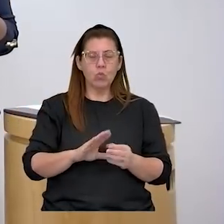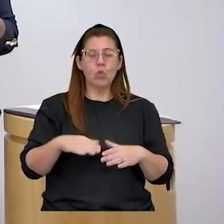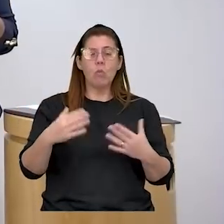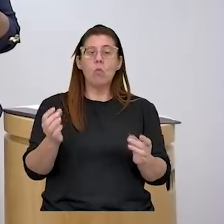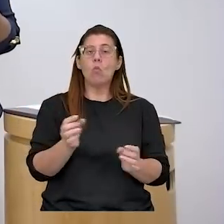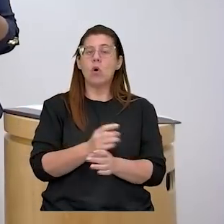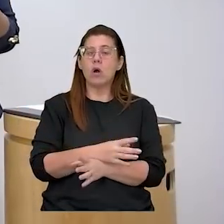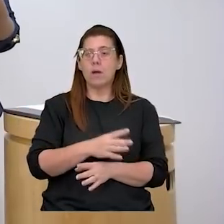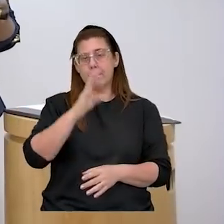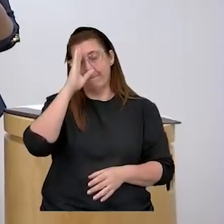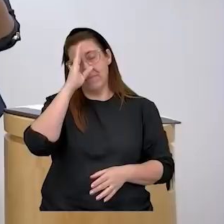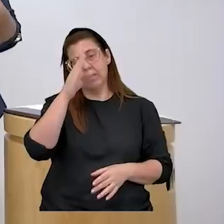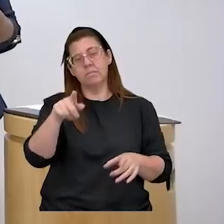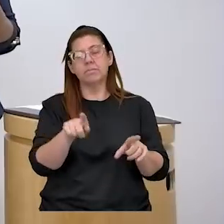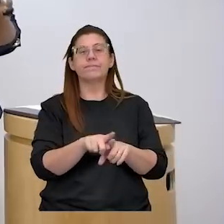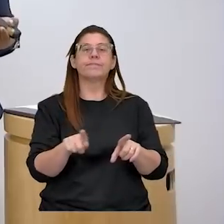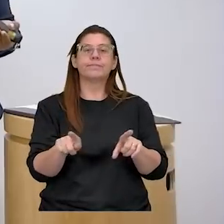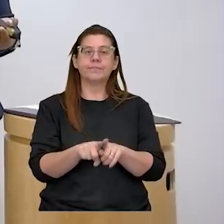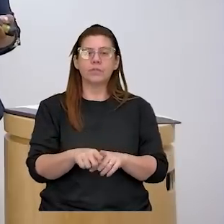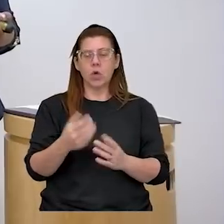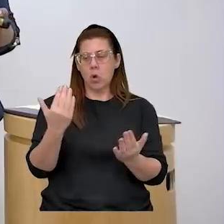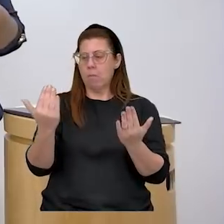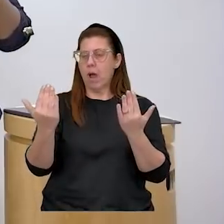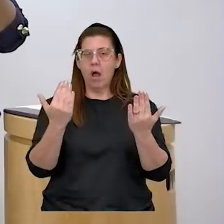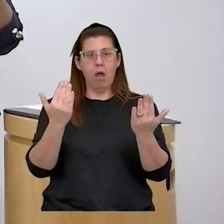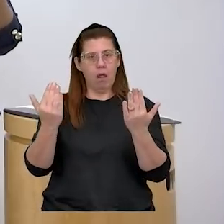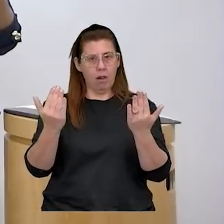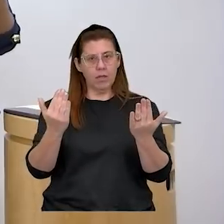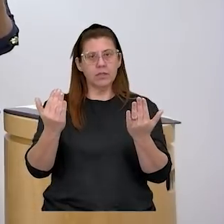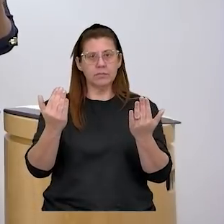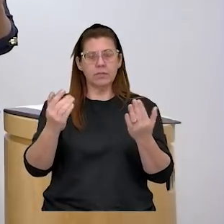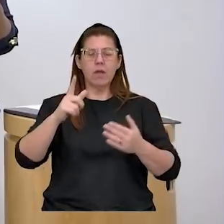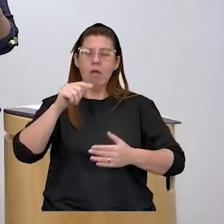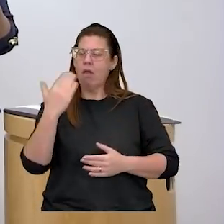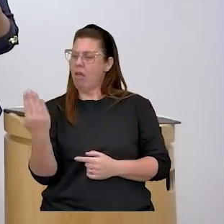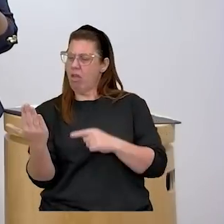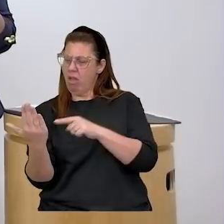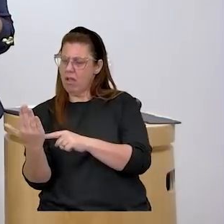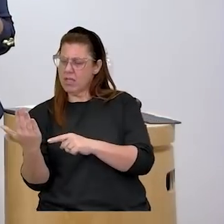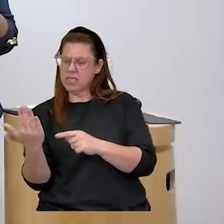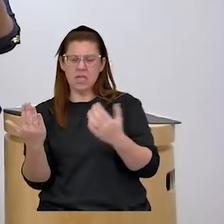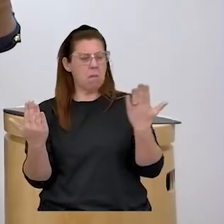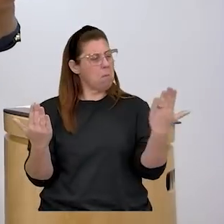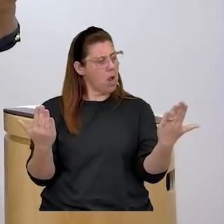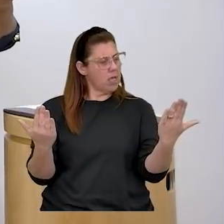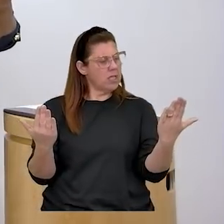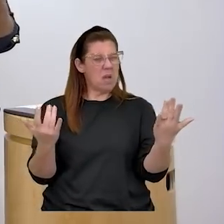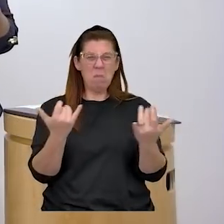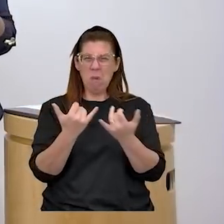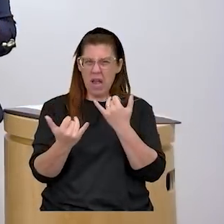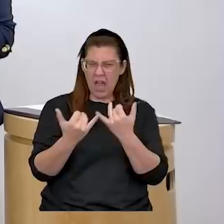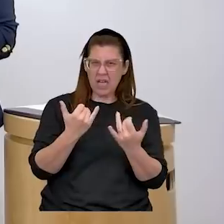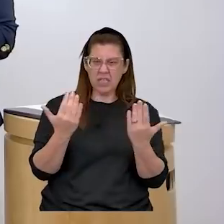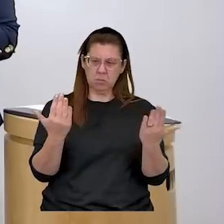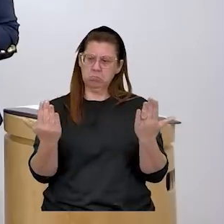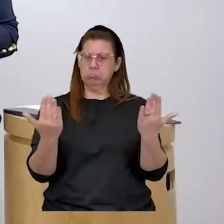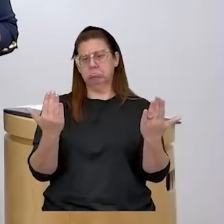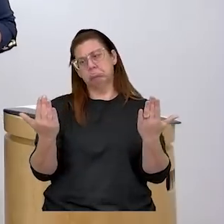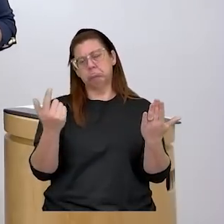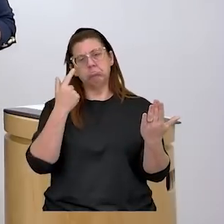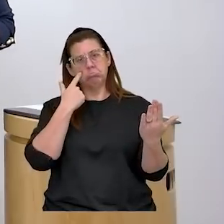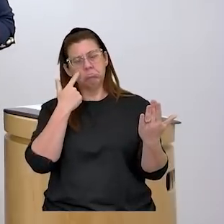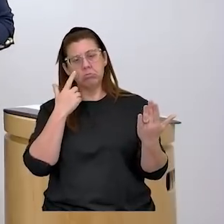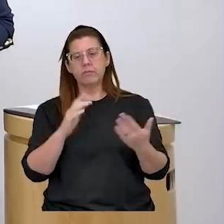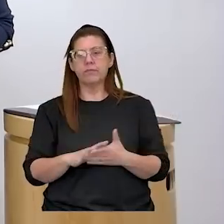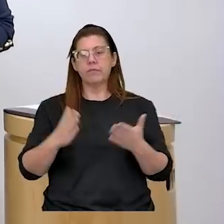finaliza, e principalmente também essa questão da comparação. Isto é parecido com isto. E também a ideia de alternância.